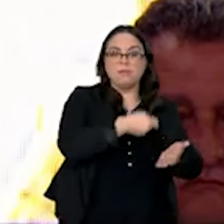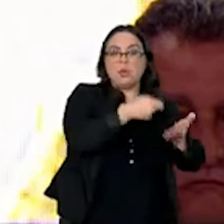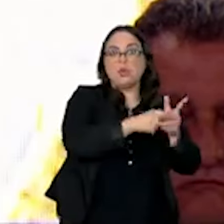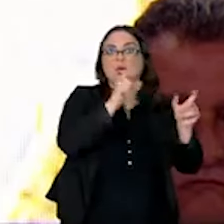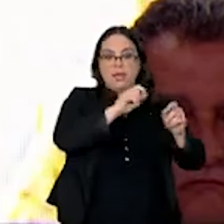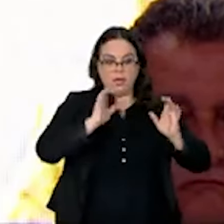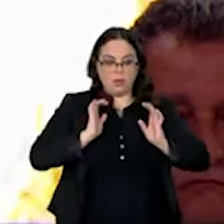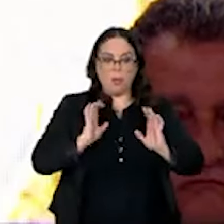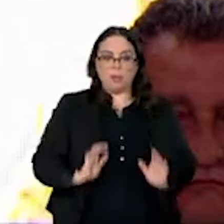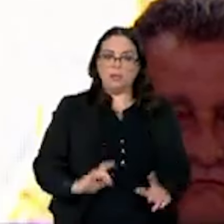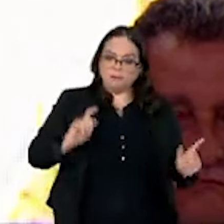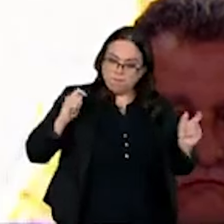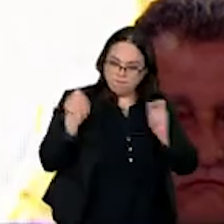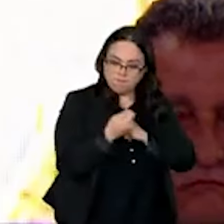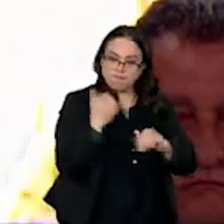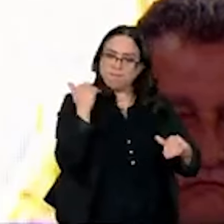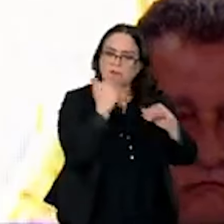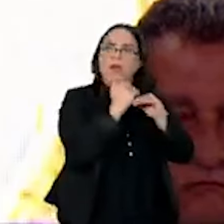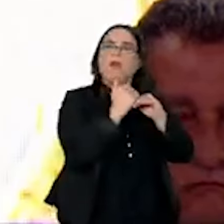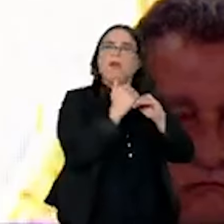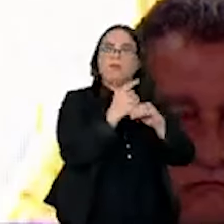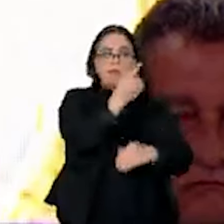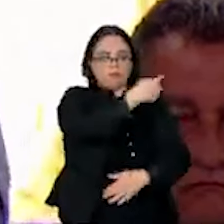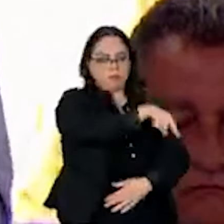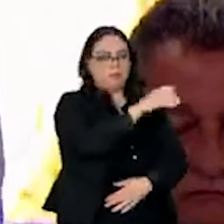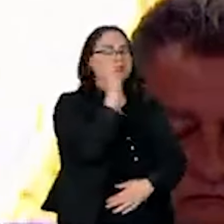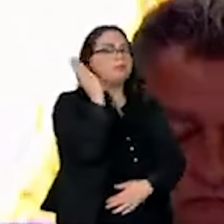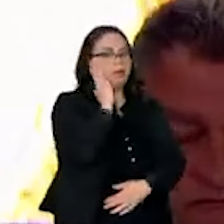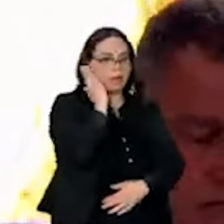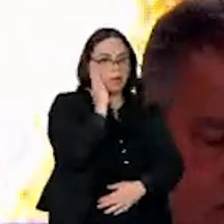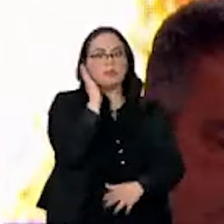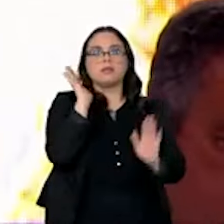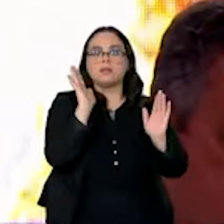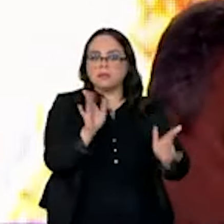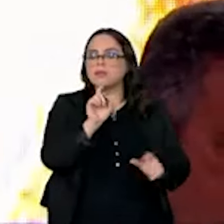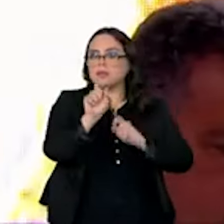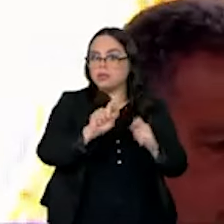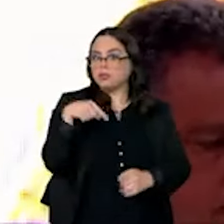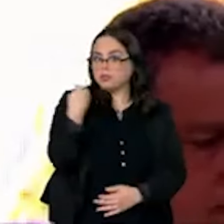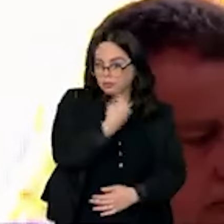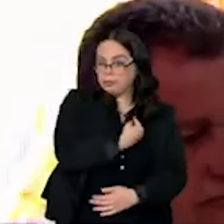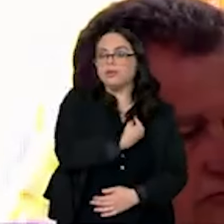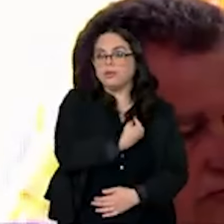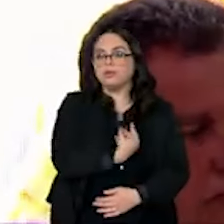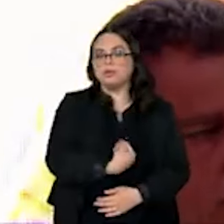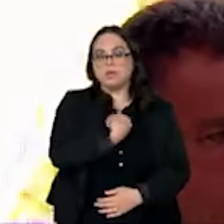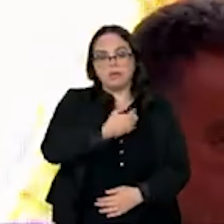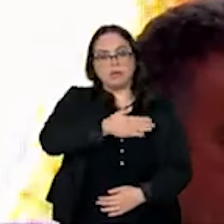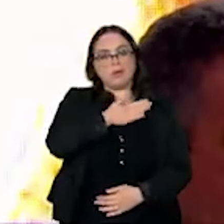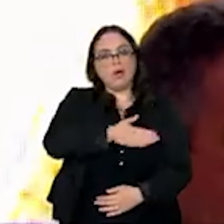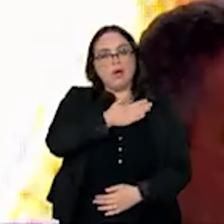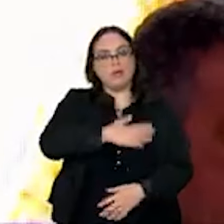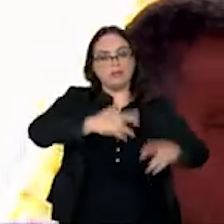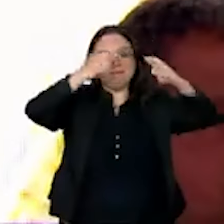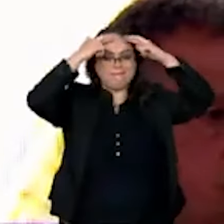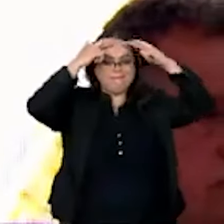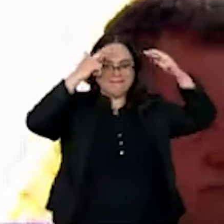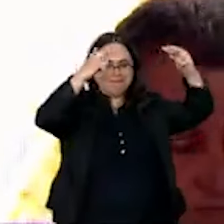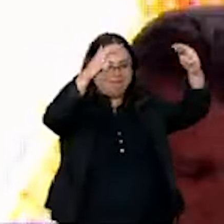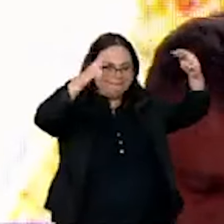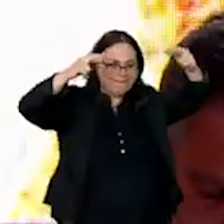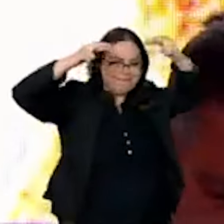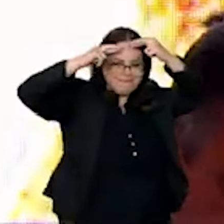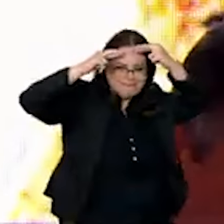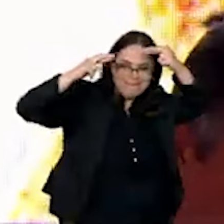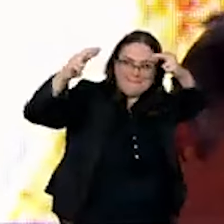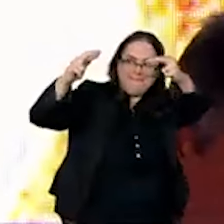um comportamento adequado. E vocês sabem que nós gostamos de respeitar e